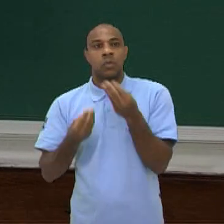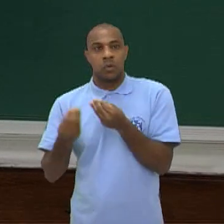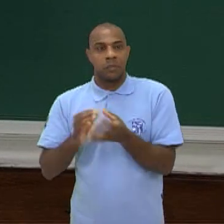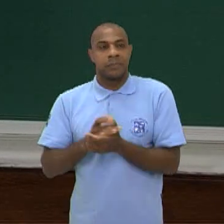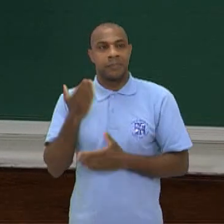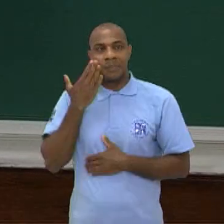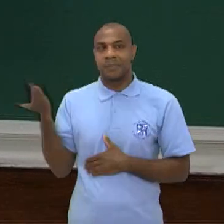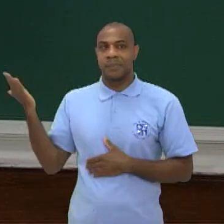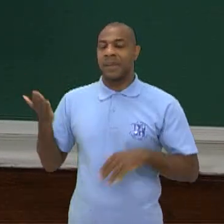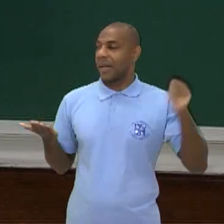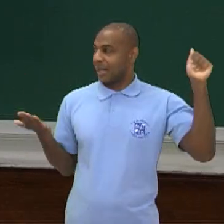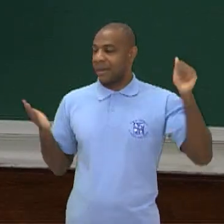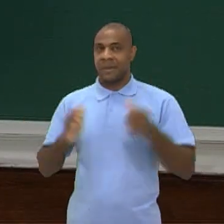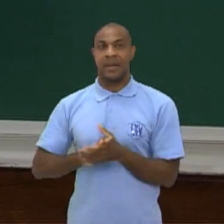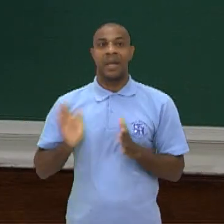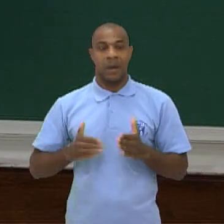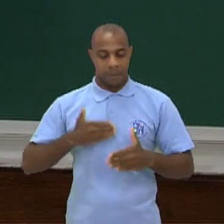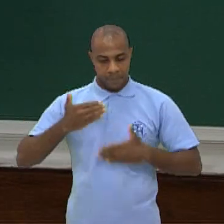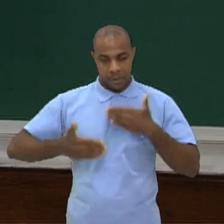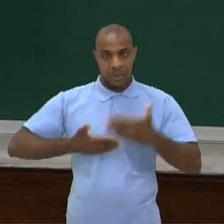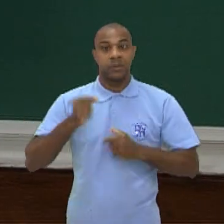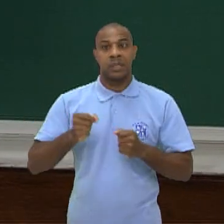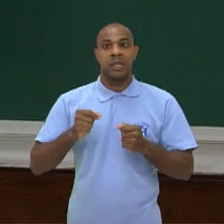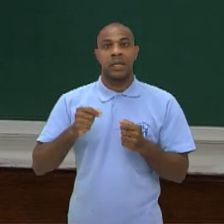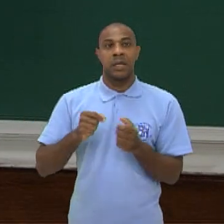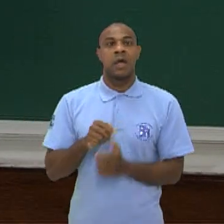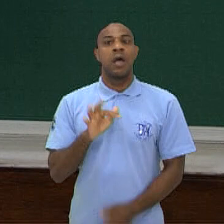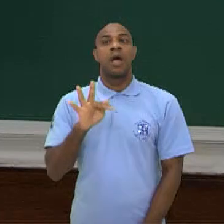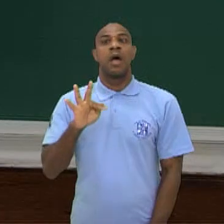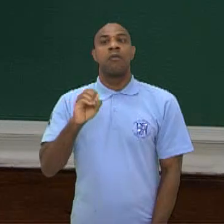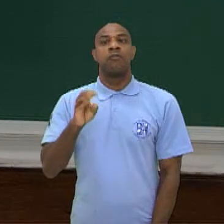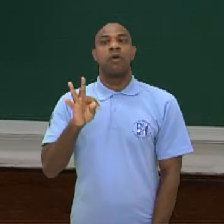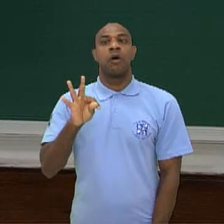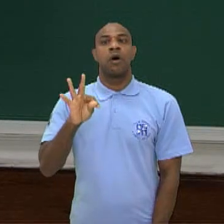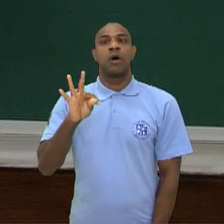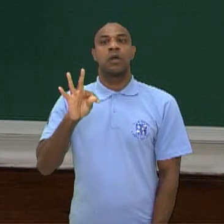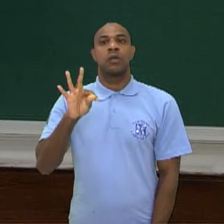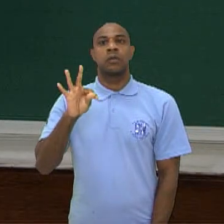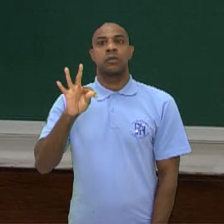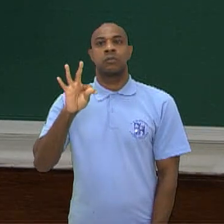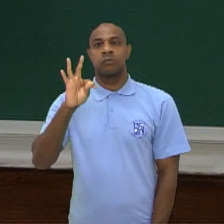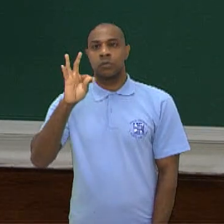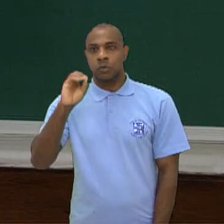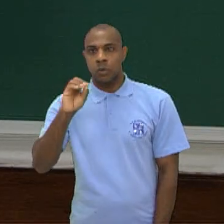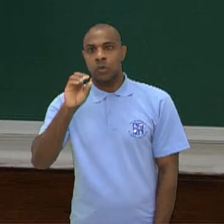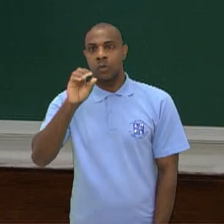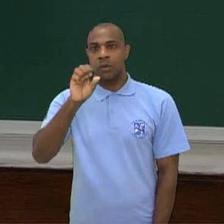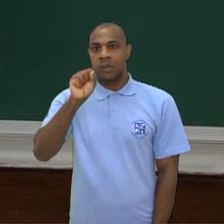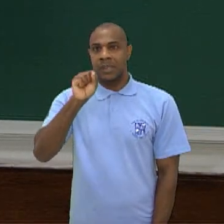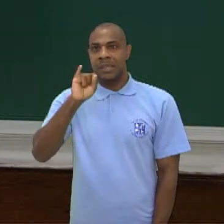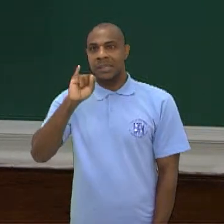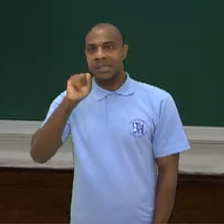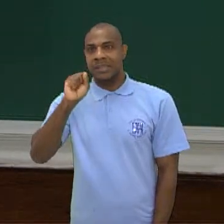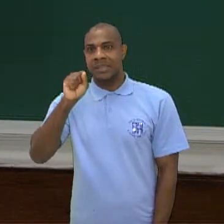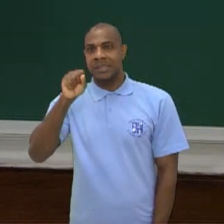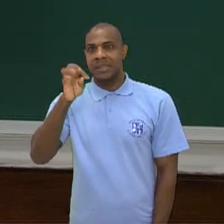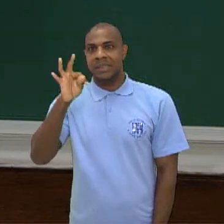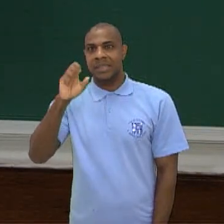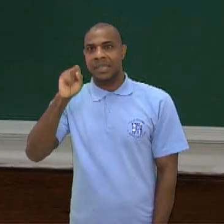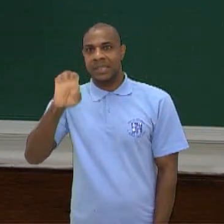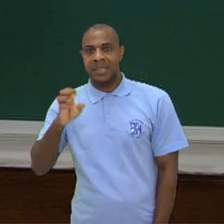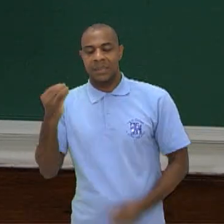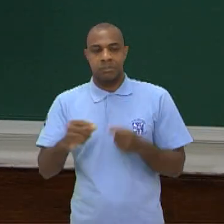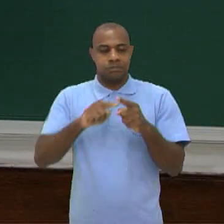nessa aula. Através do processo de fotossíntese. Então, aqui tem uma animaçãozinha para vocês verem, então prestem atenção ali. A planta, então, ela pega